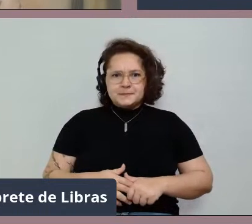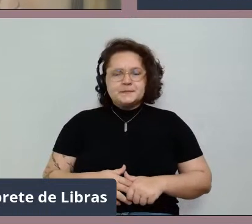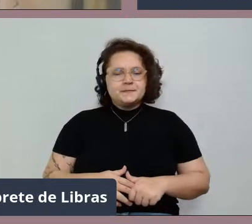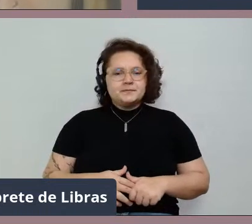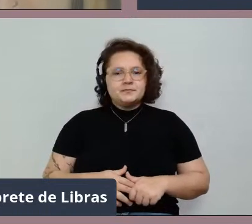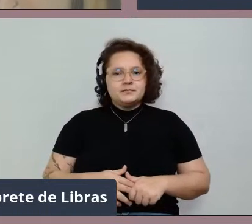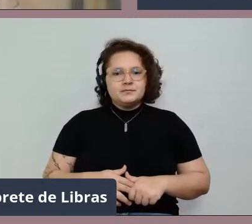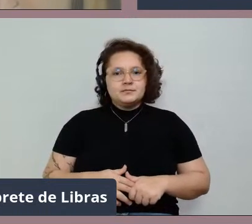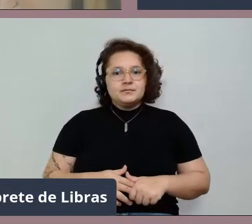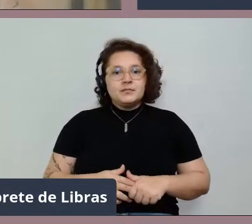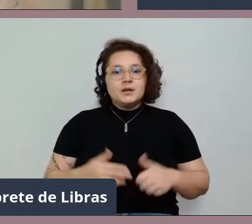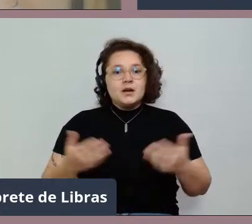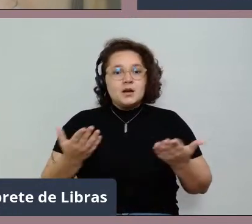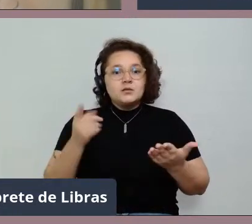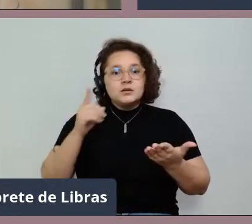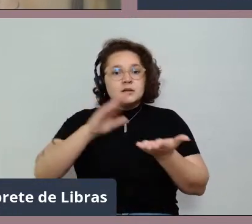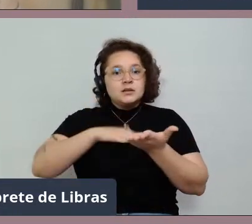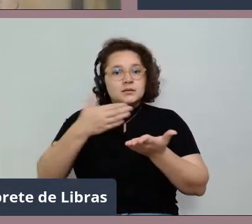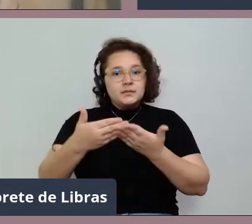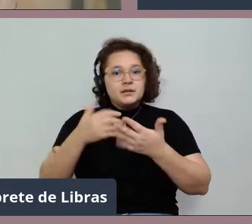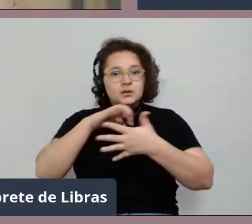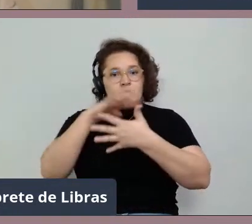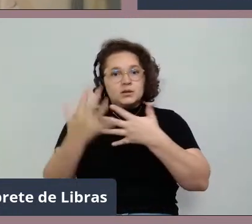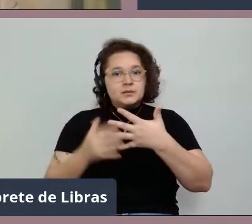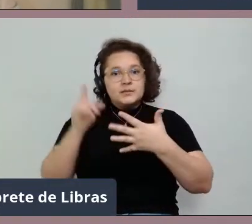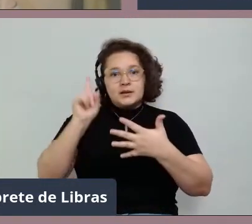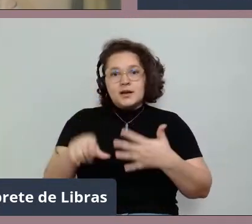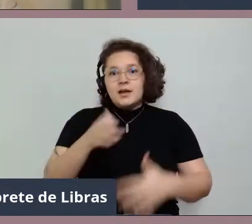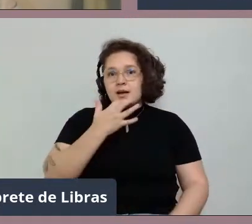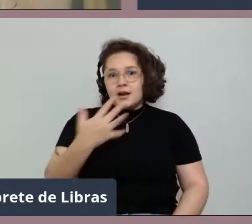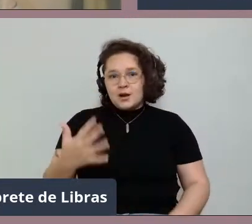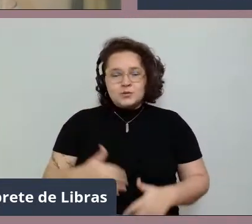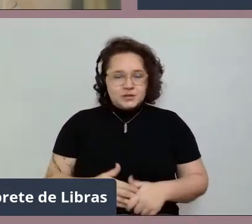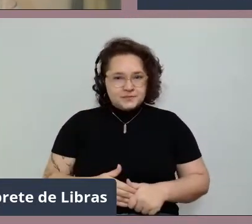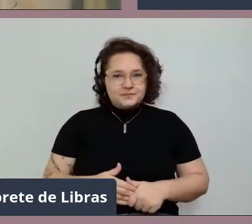Quem está interpretando para a gente Libras agora é a Cláudia.